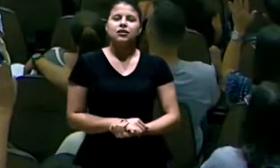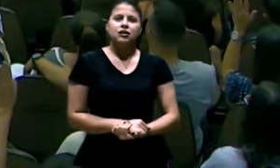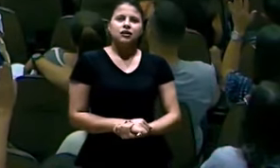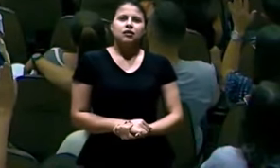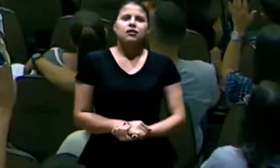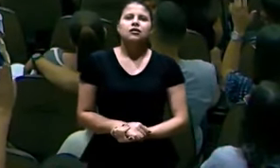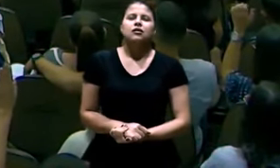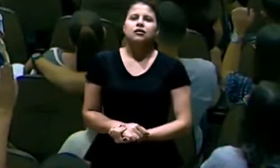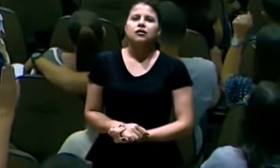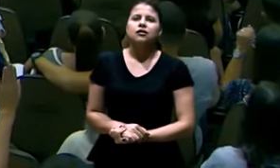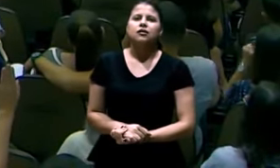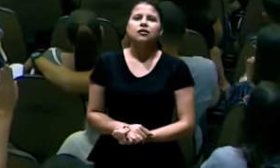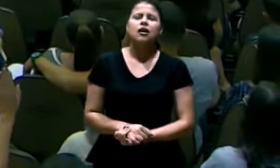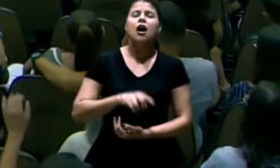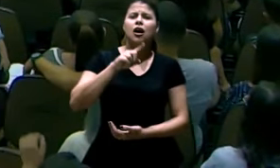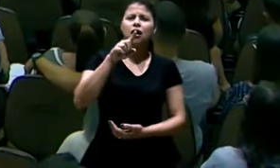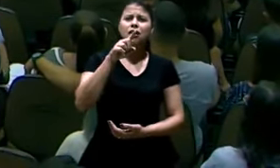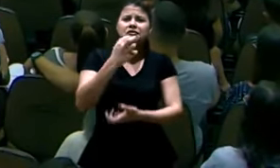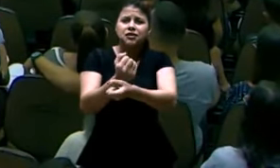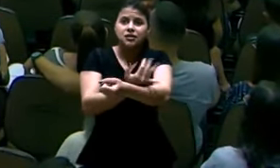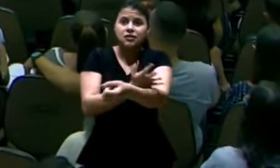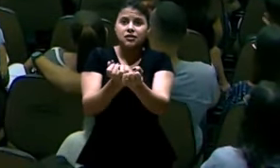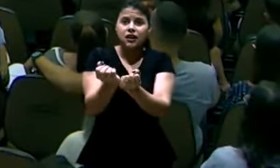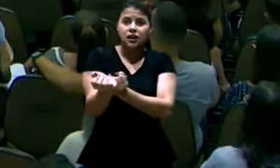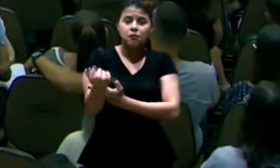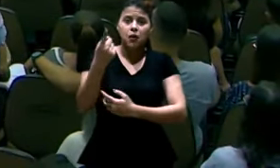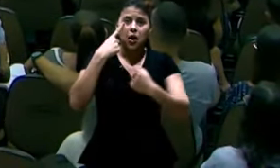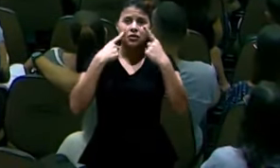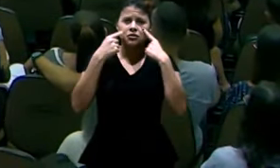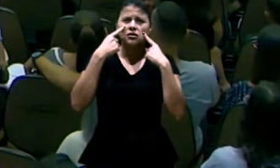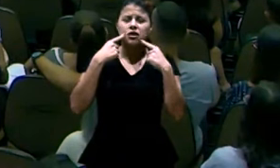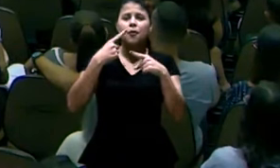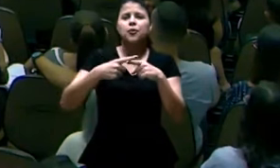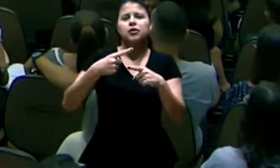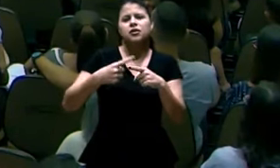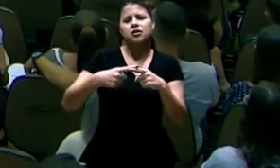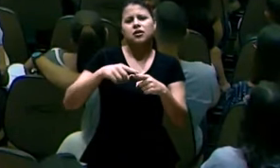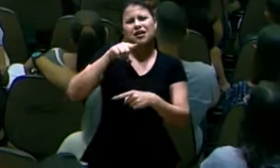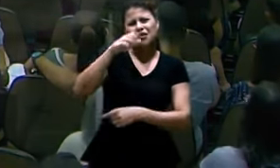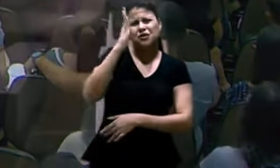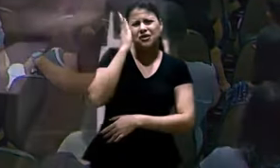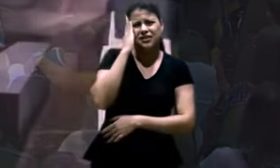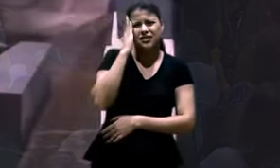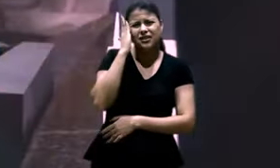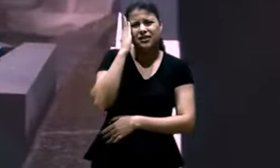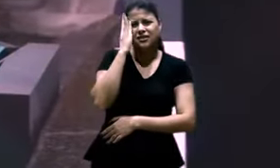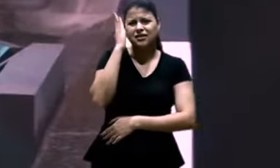Sabe por que os teus olhos estão cheios de lágrimas? Tu sabe que o teu poço era fundo